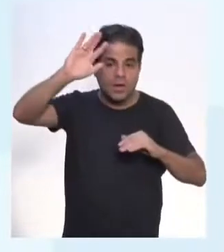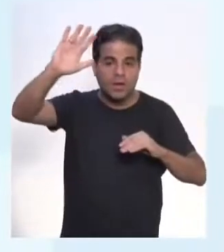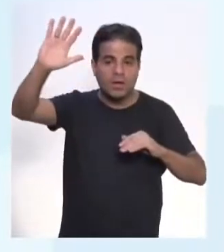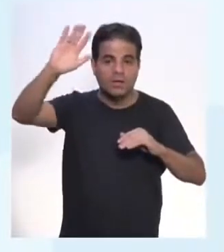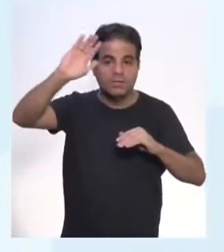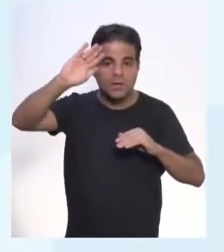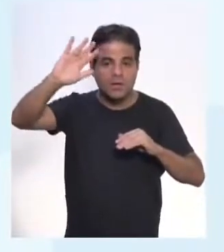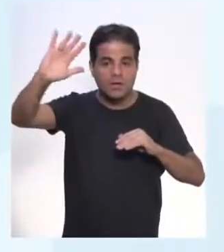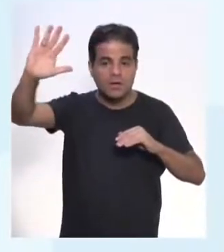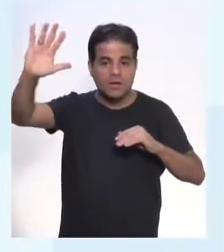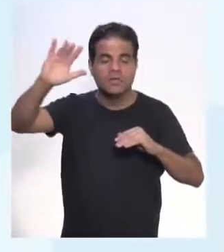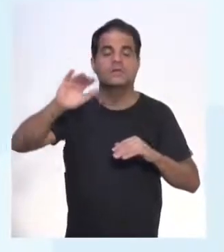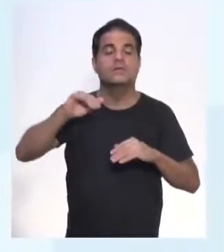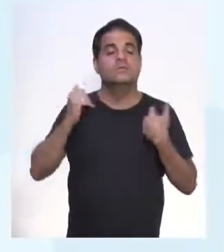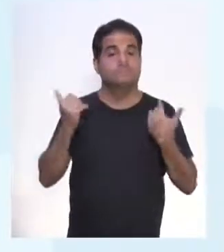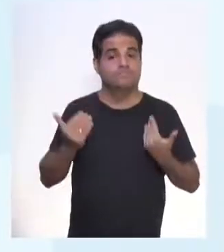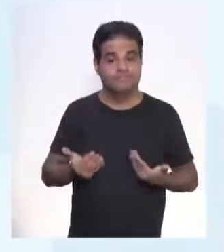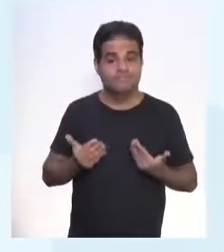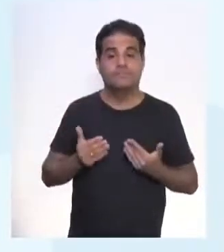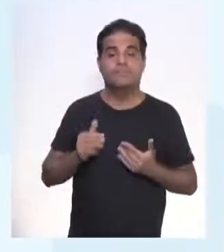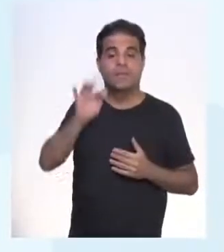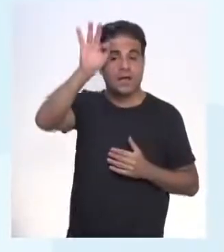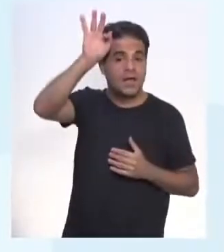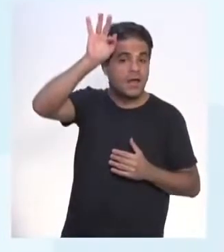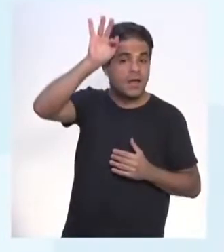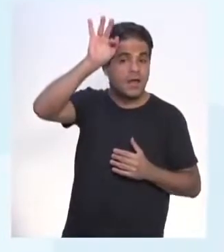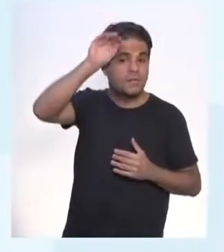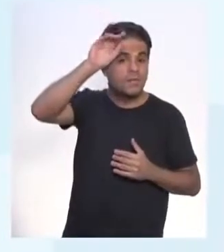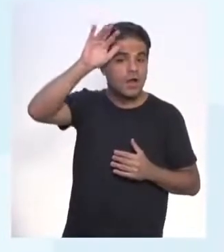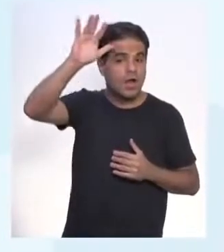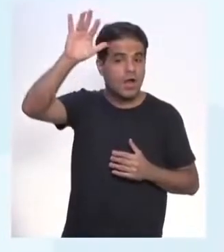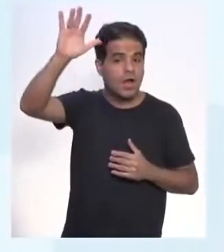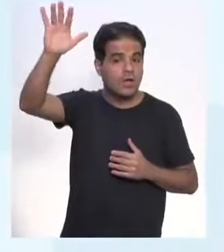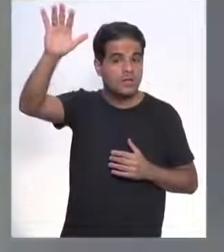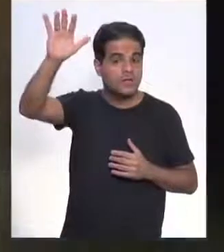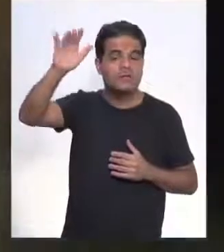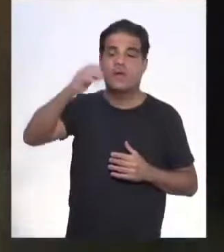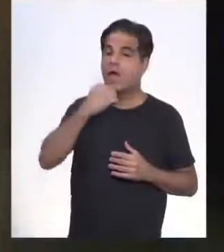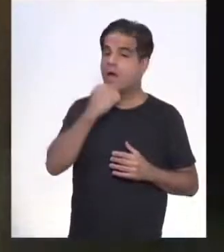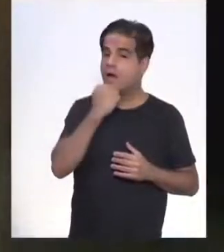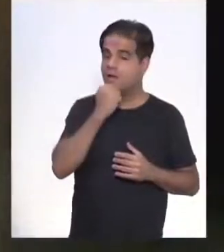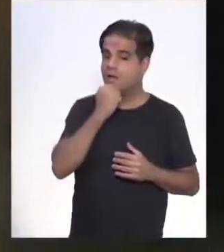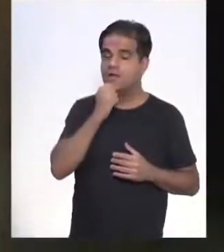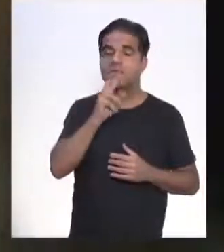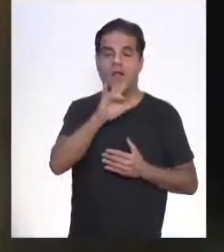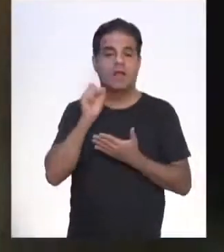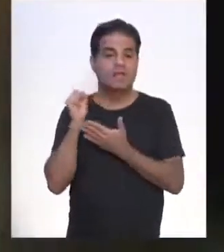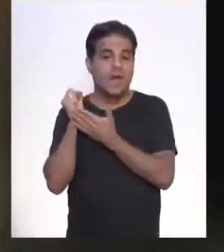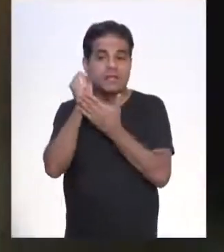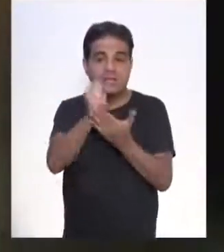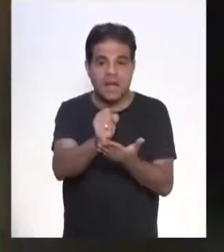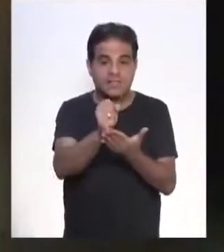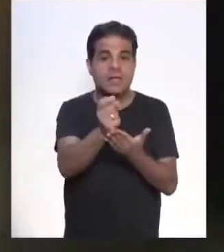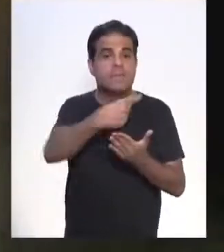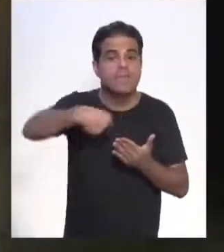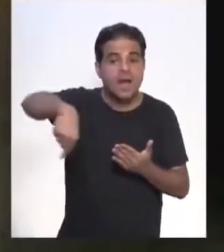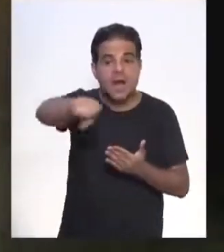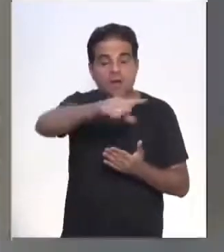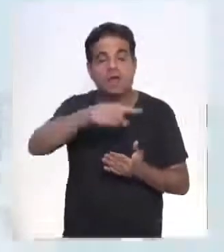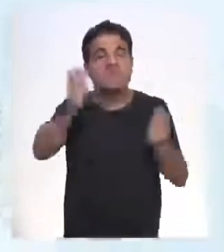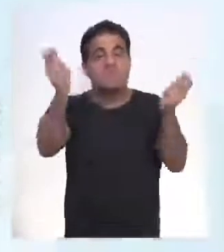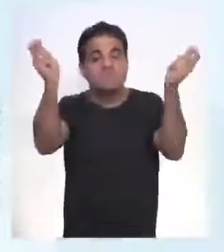política. Enquanto que a filosofia da ciência vai trazer para a gente